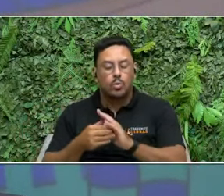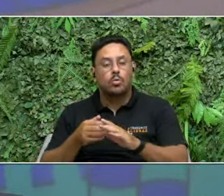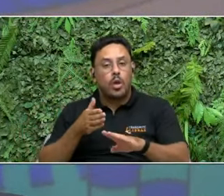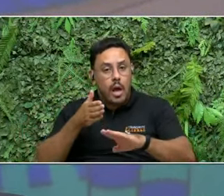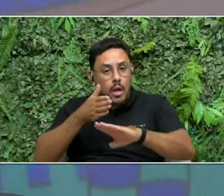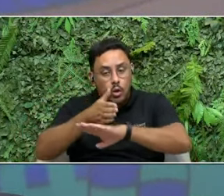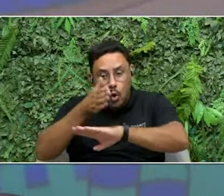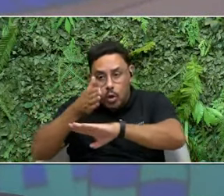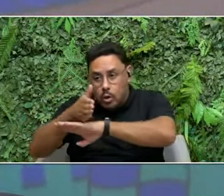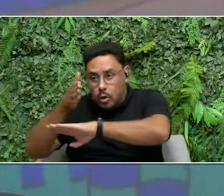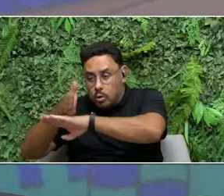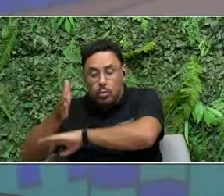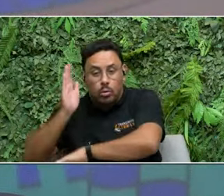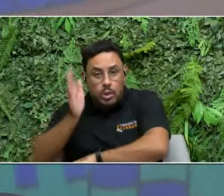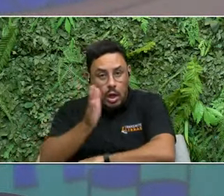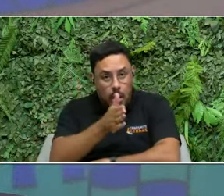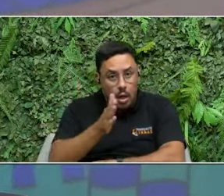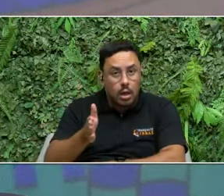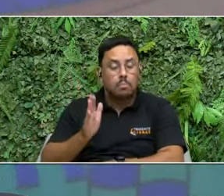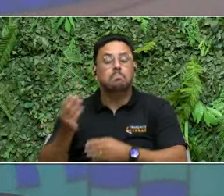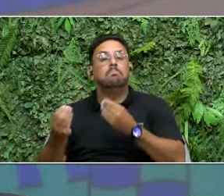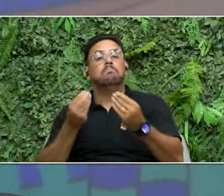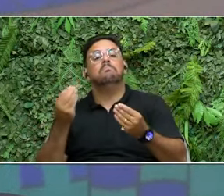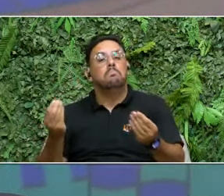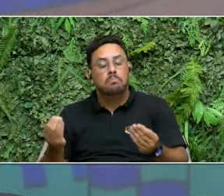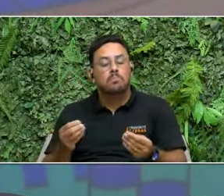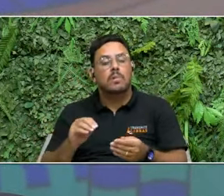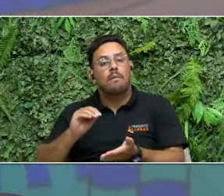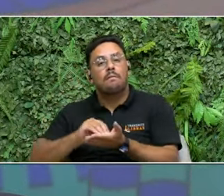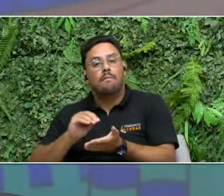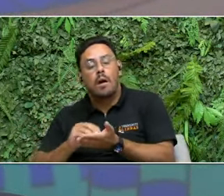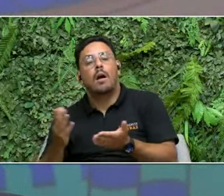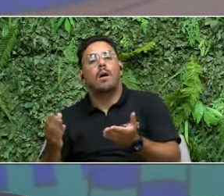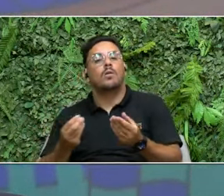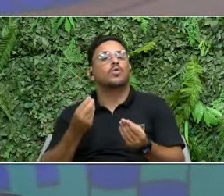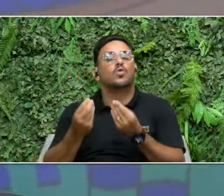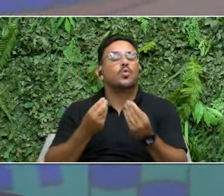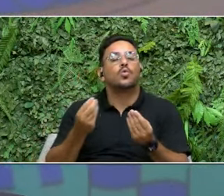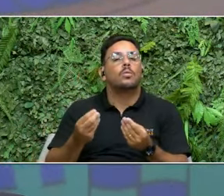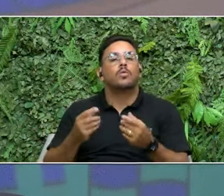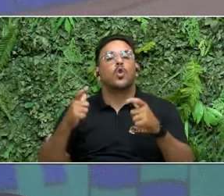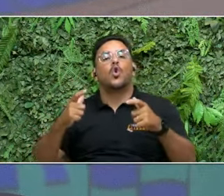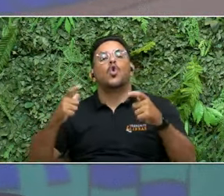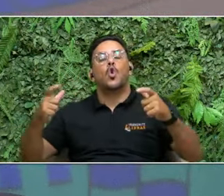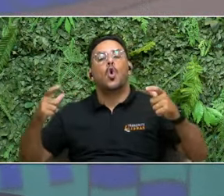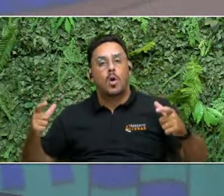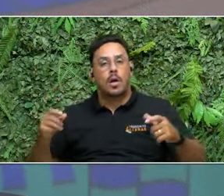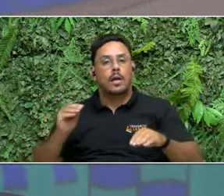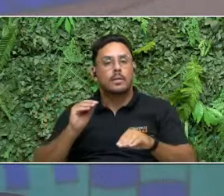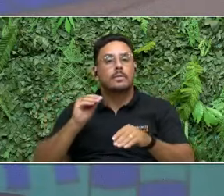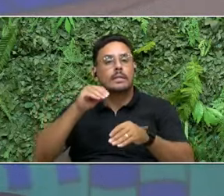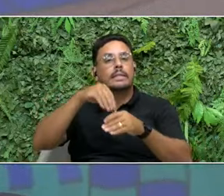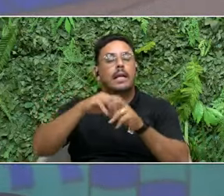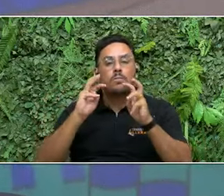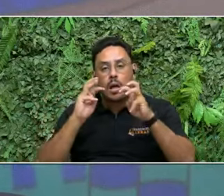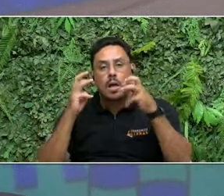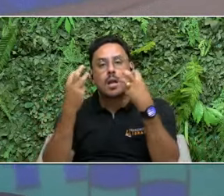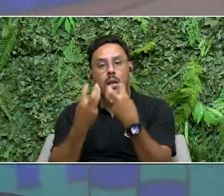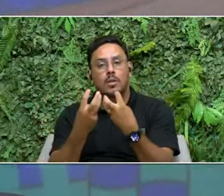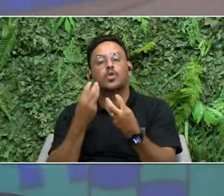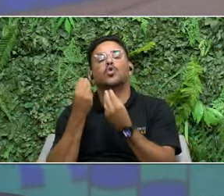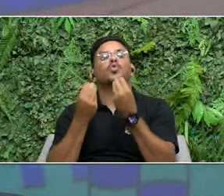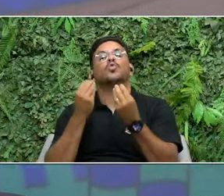estádio ainda muita gente e para entrar pela movimentação pelo espaço que é dentro do estádio Qual é